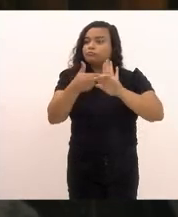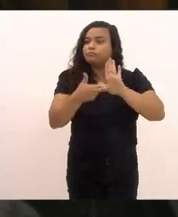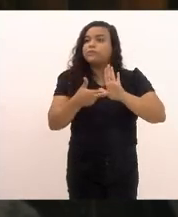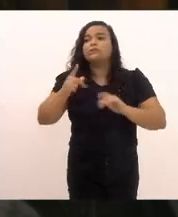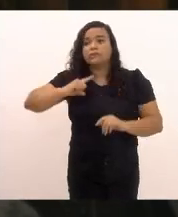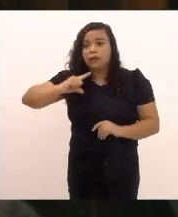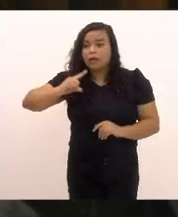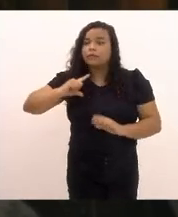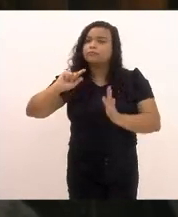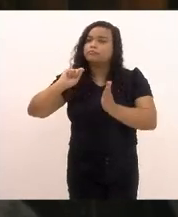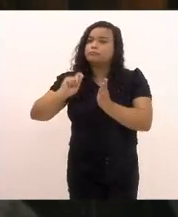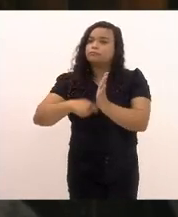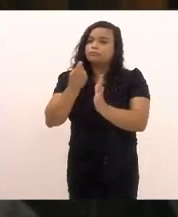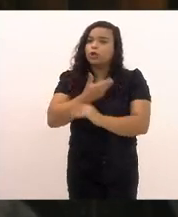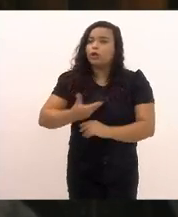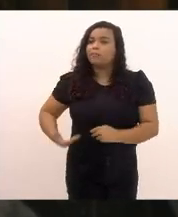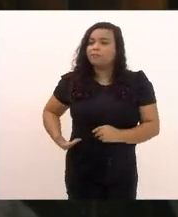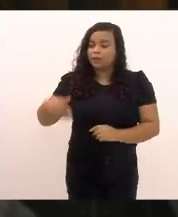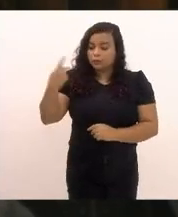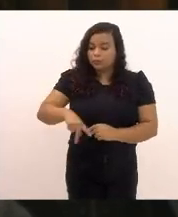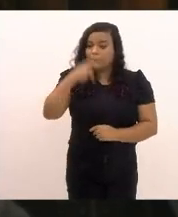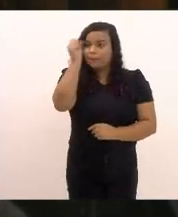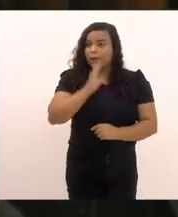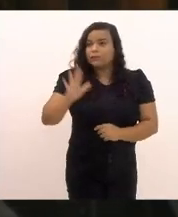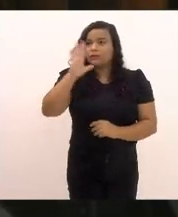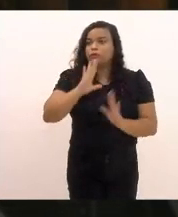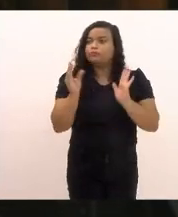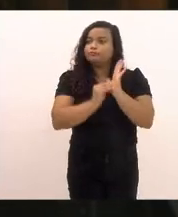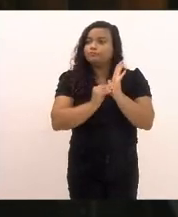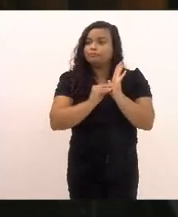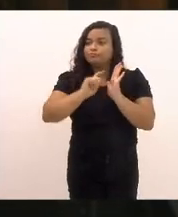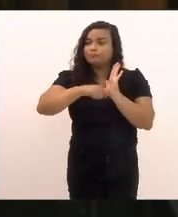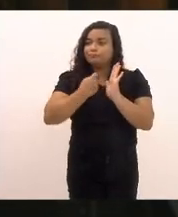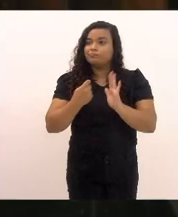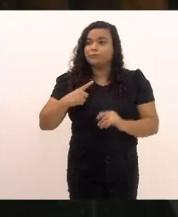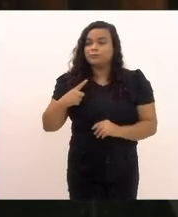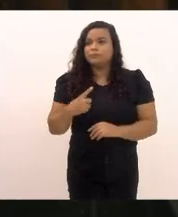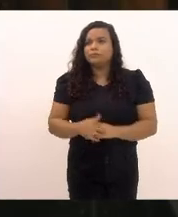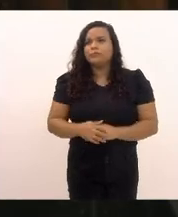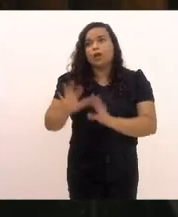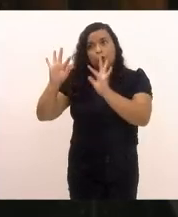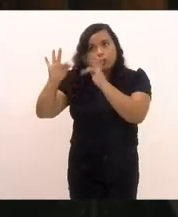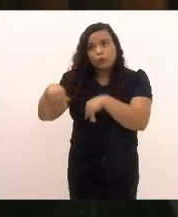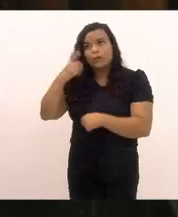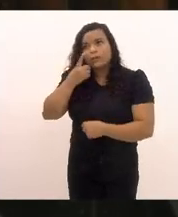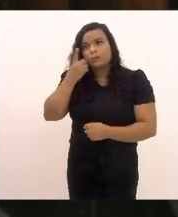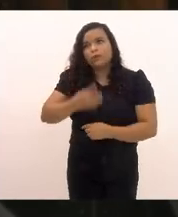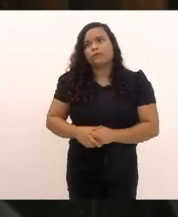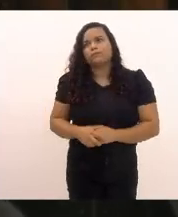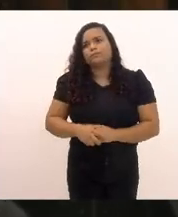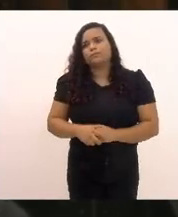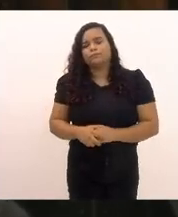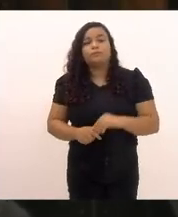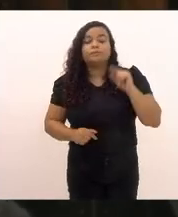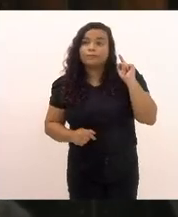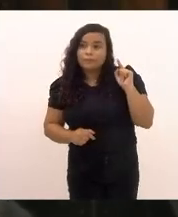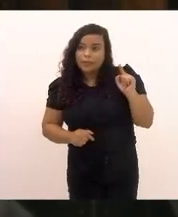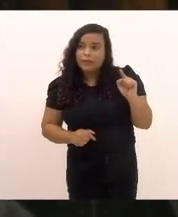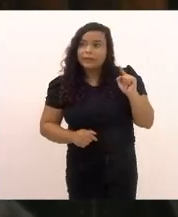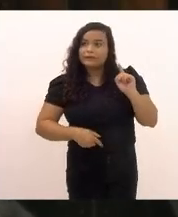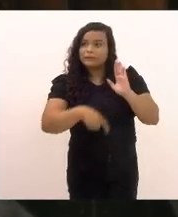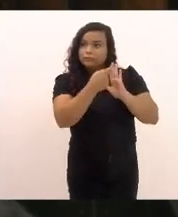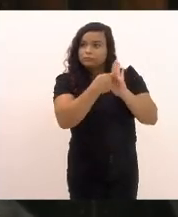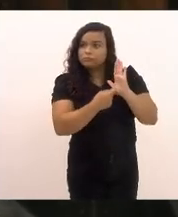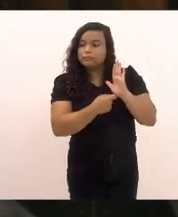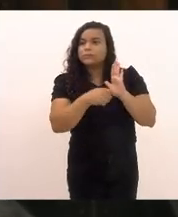assinados pelo governo brasileiro. E para isso concluir, não... deputado. E esses tratados e aquilo